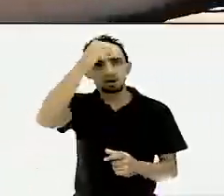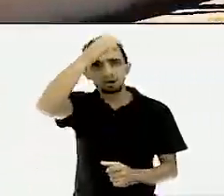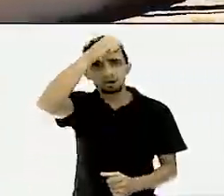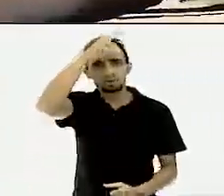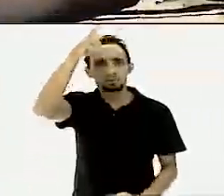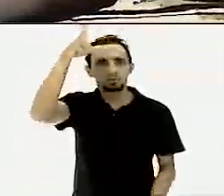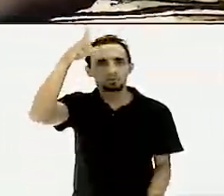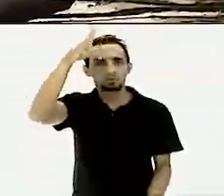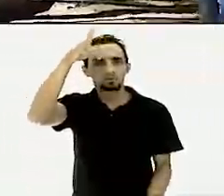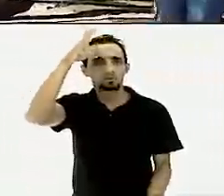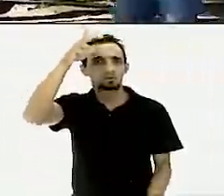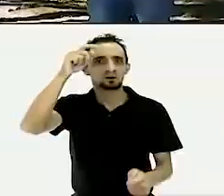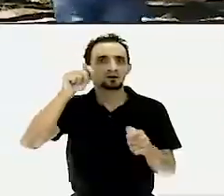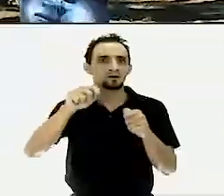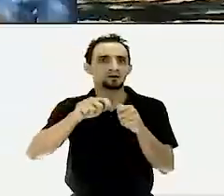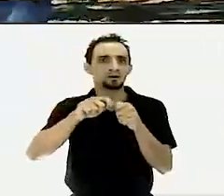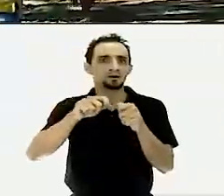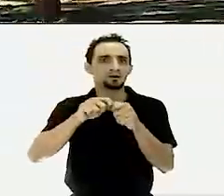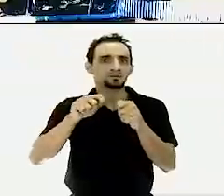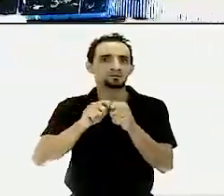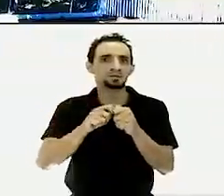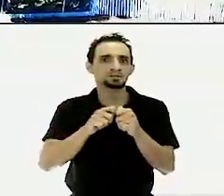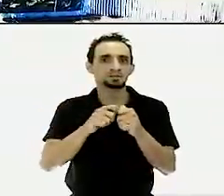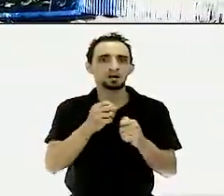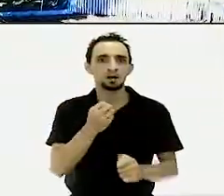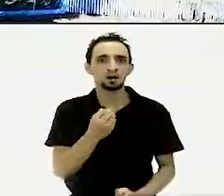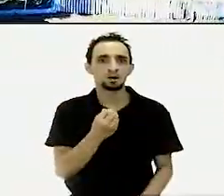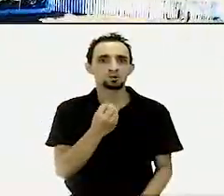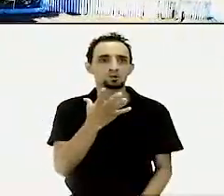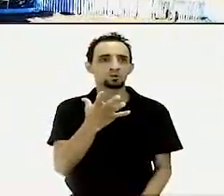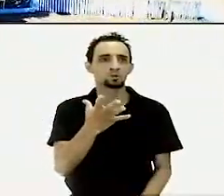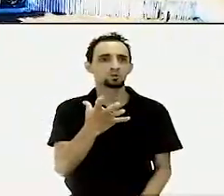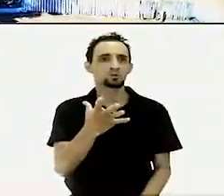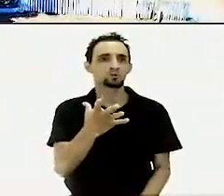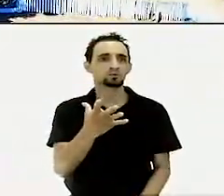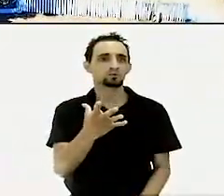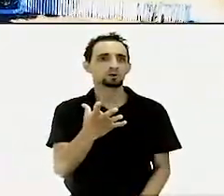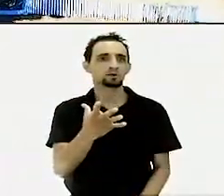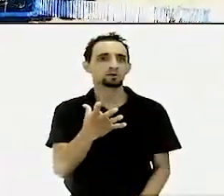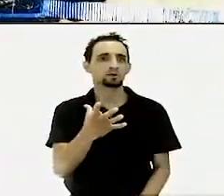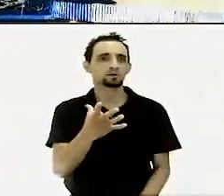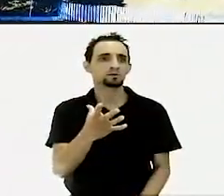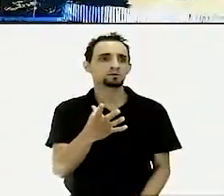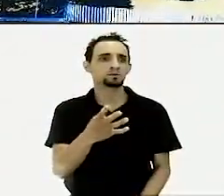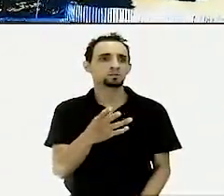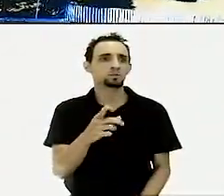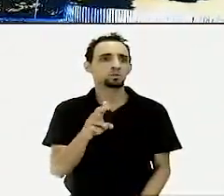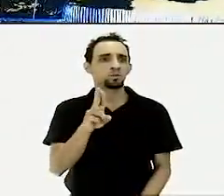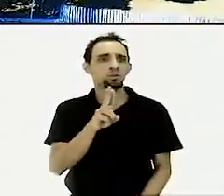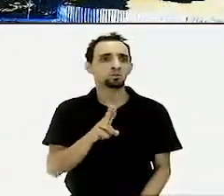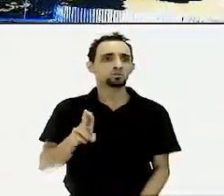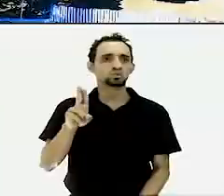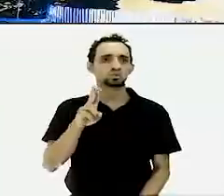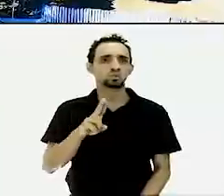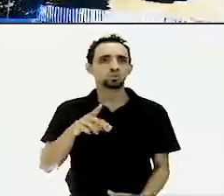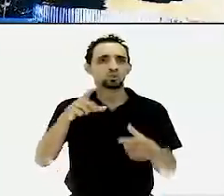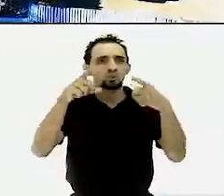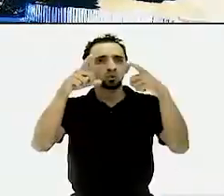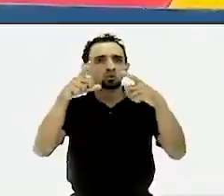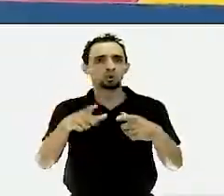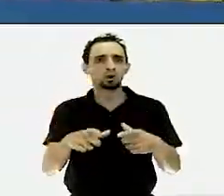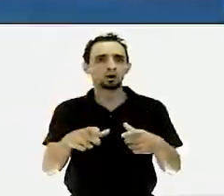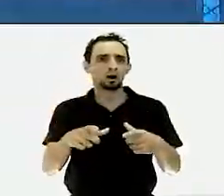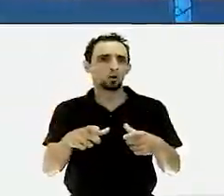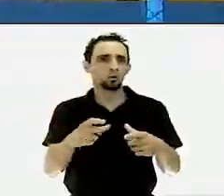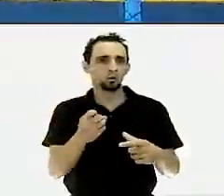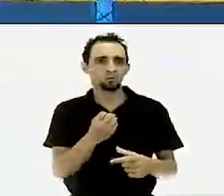é verdade. Estava acabando o campo. E o pessoal lá, né, Ladão, você mora no bairro, o pessoal lá tem um respeito pelo Rubinho incrível. Se o